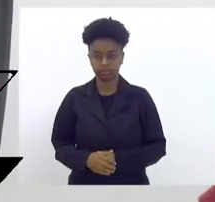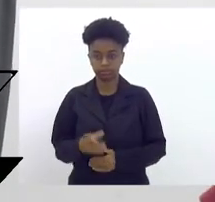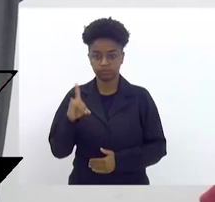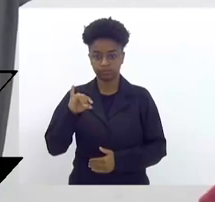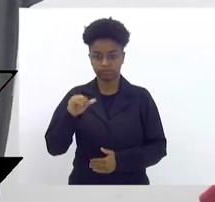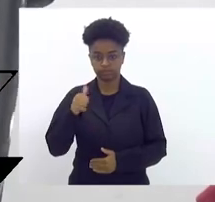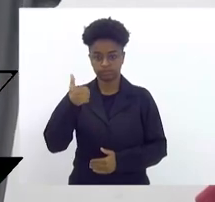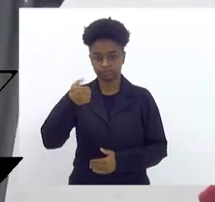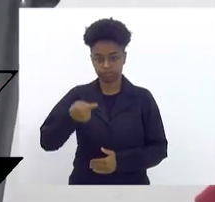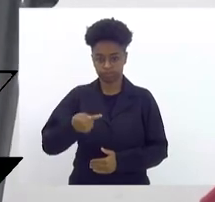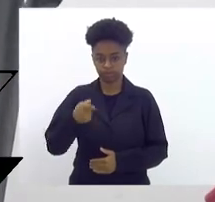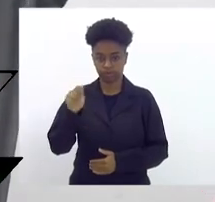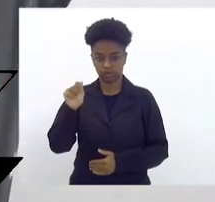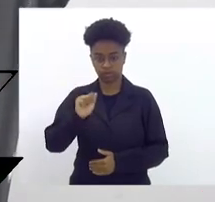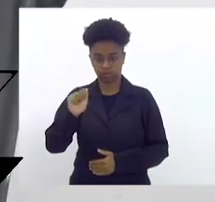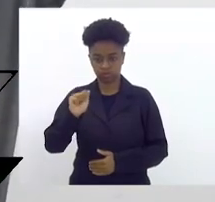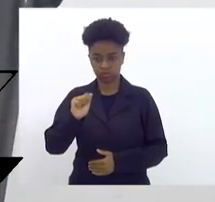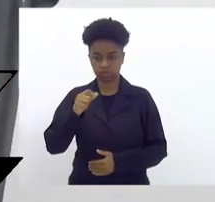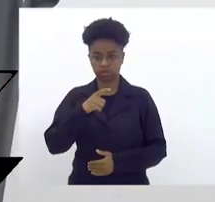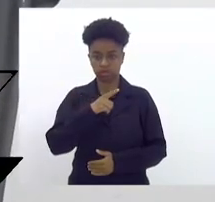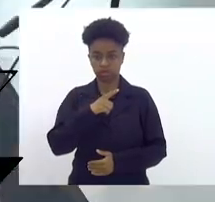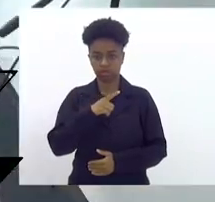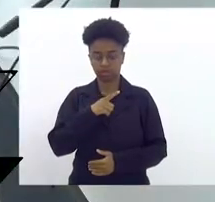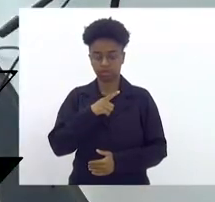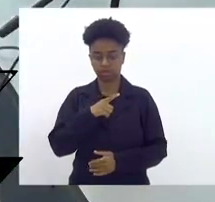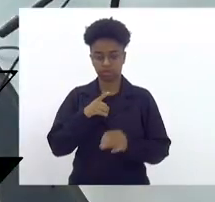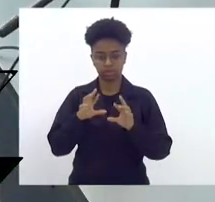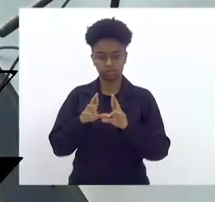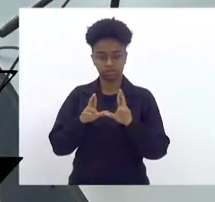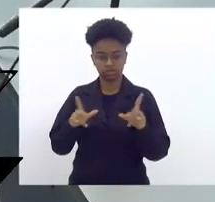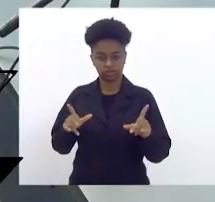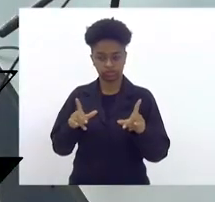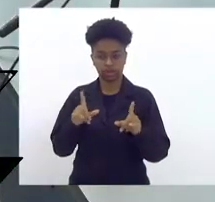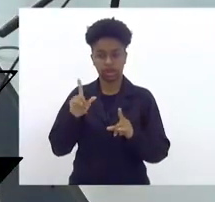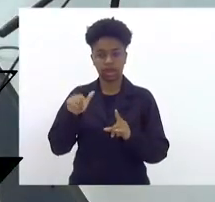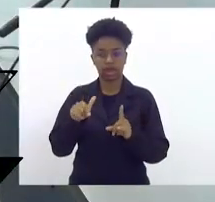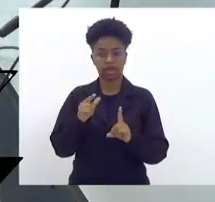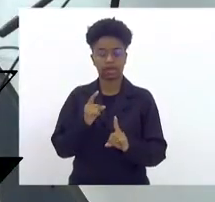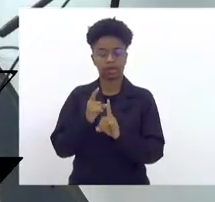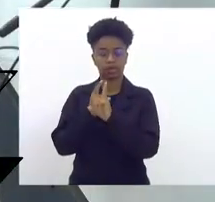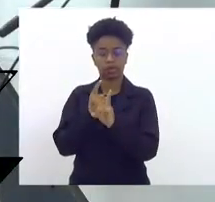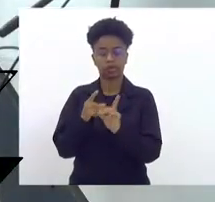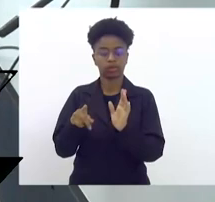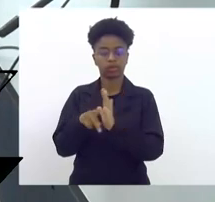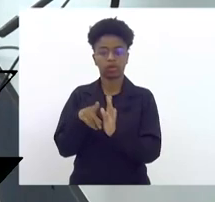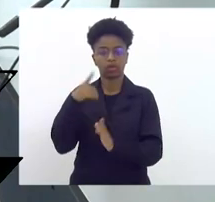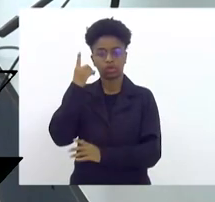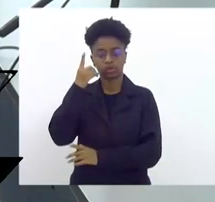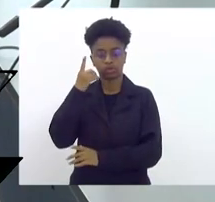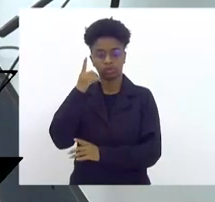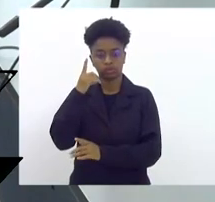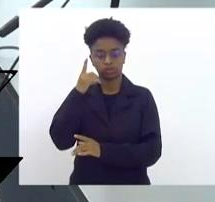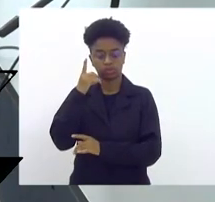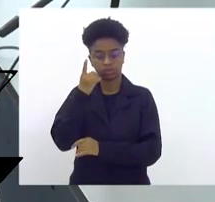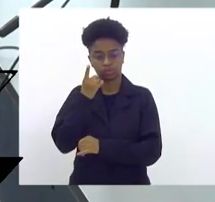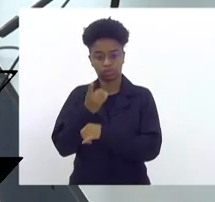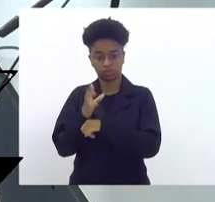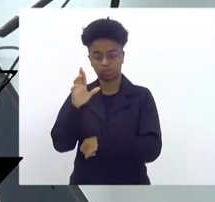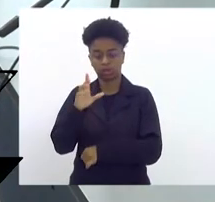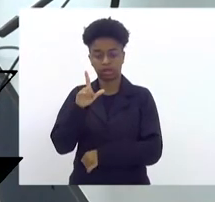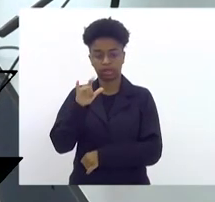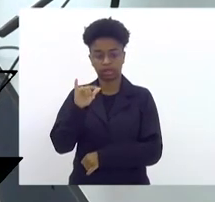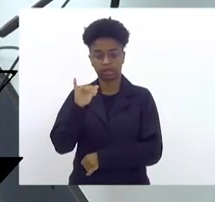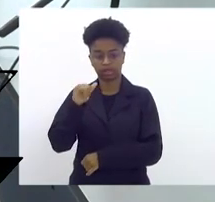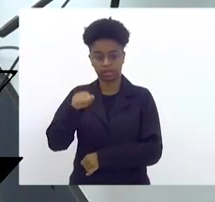dia 17 de agosto tem uma uma especificidade que é oitiva da Dra Lilian Stein uma